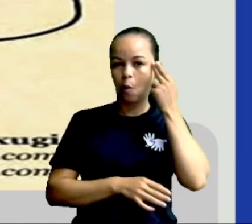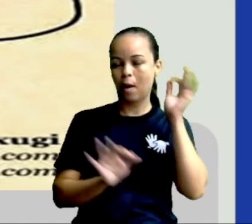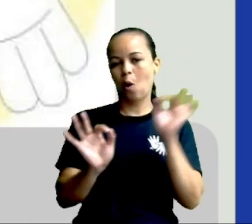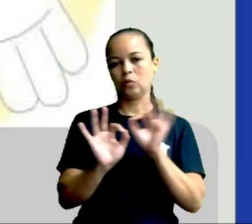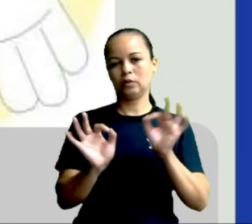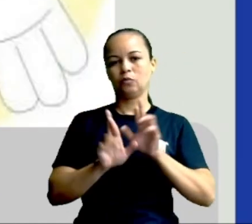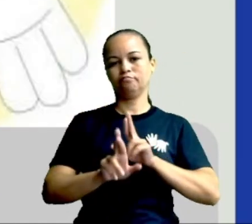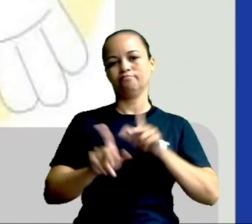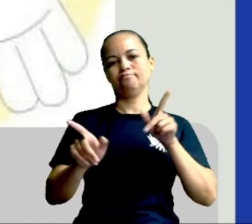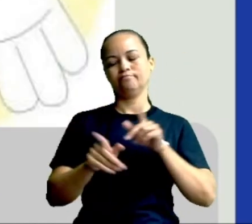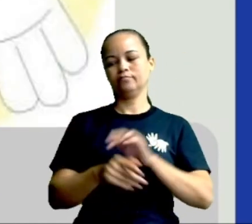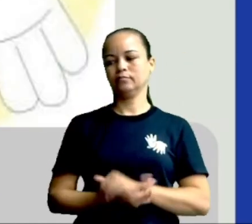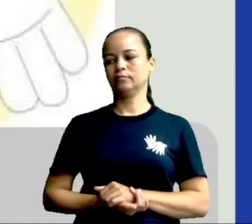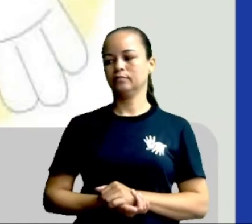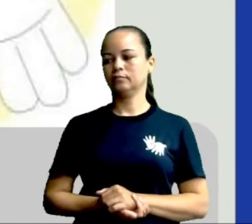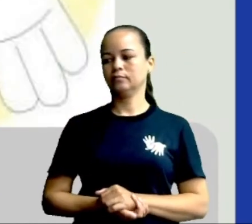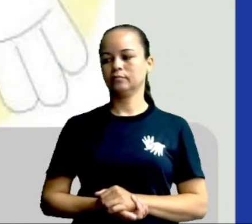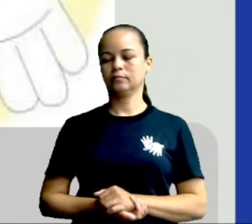convencionais.